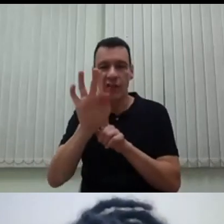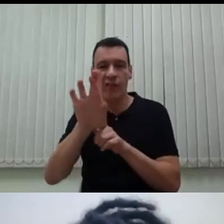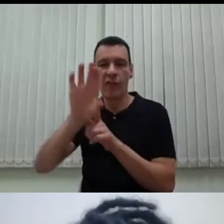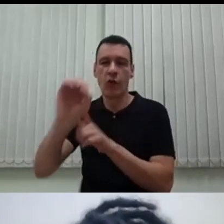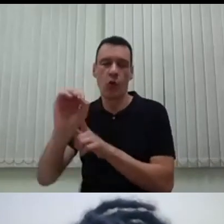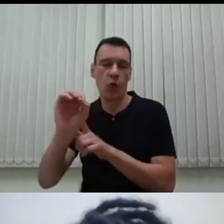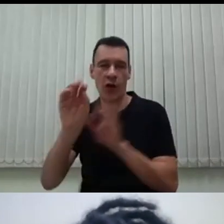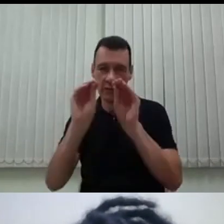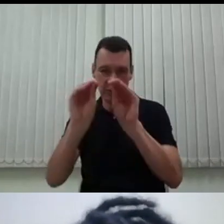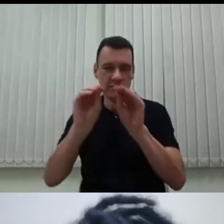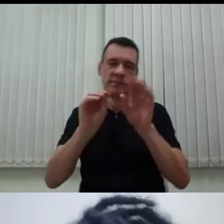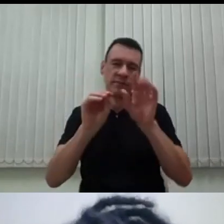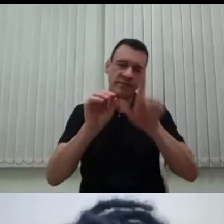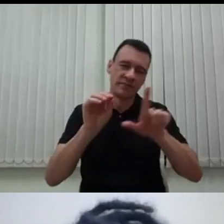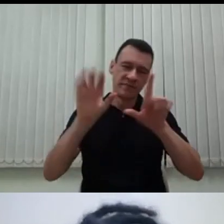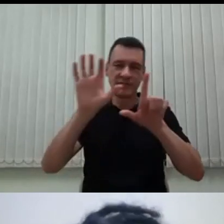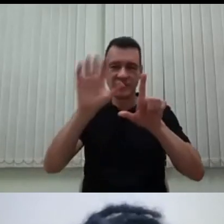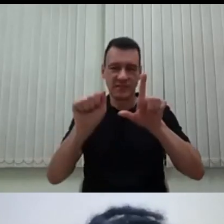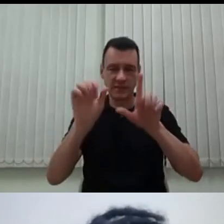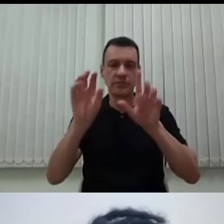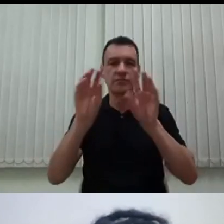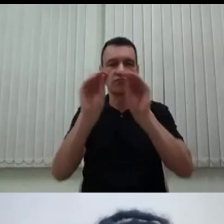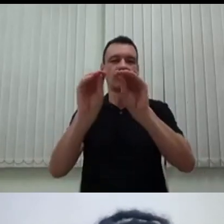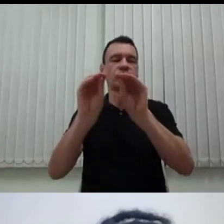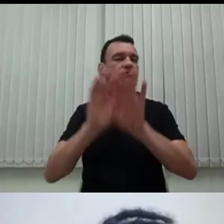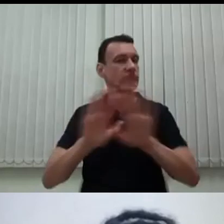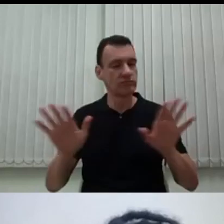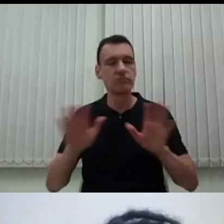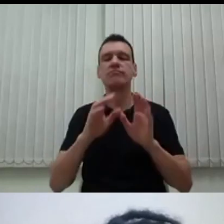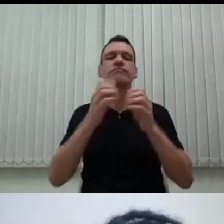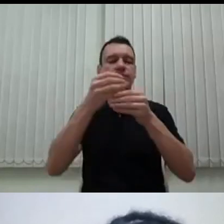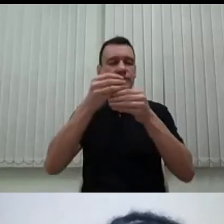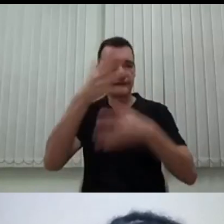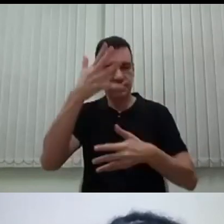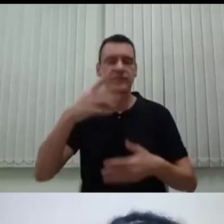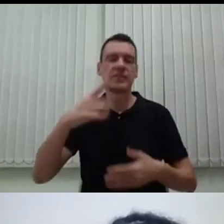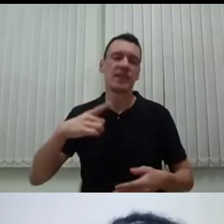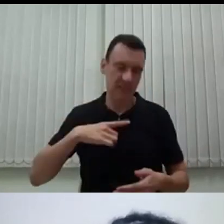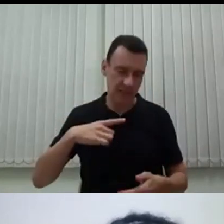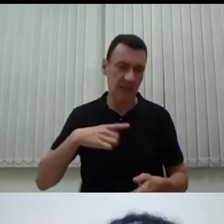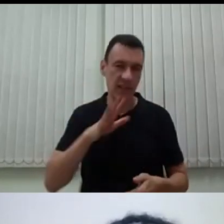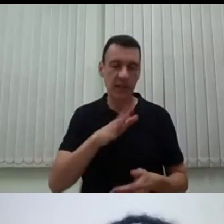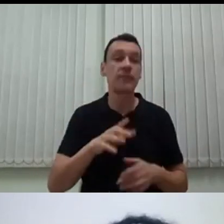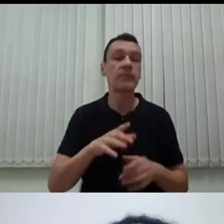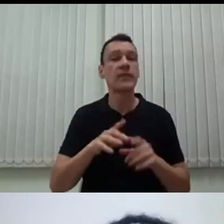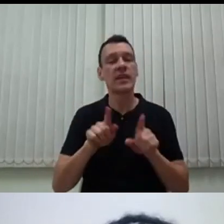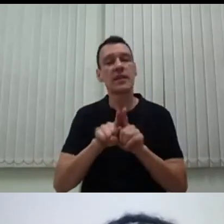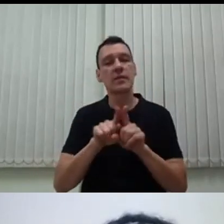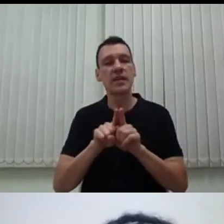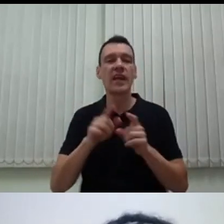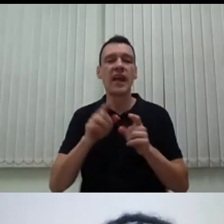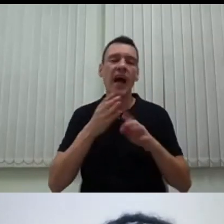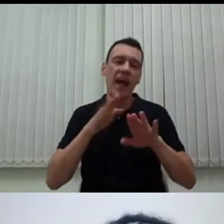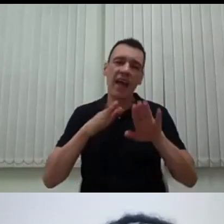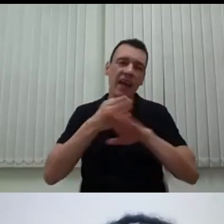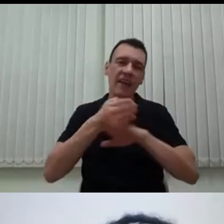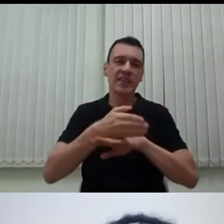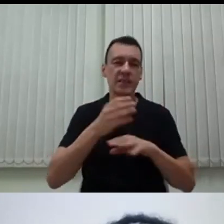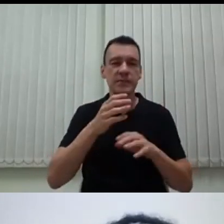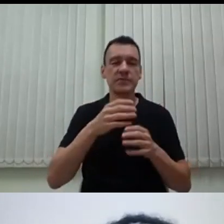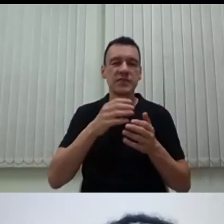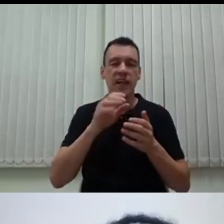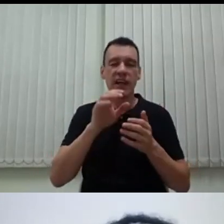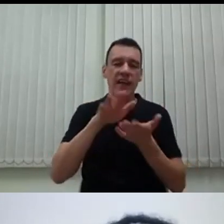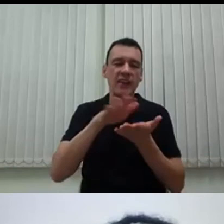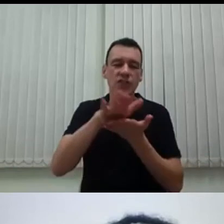autores. Vocês têm editoras que têm se dedicado a publicar autores